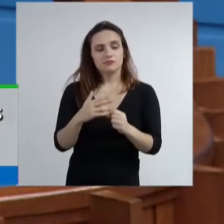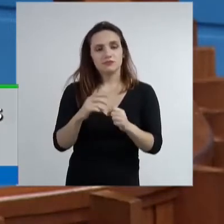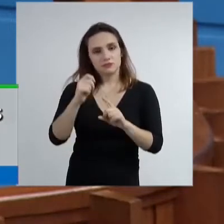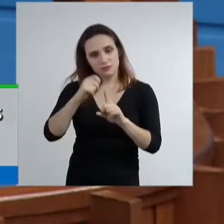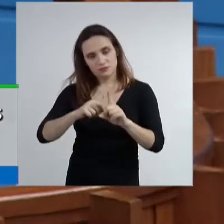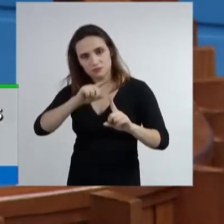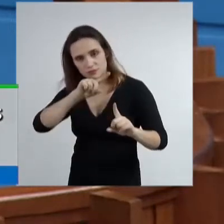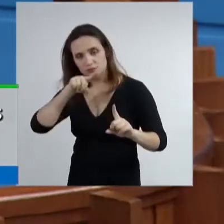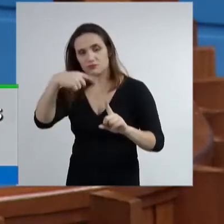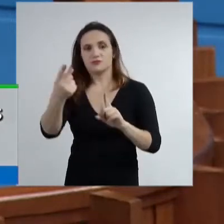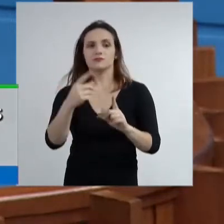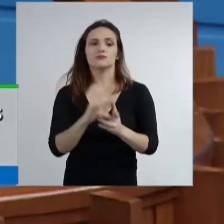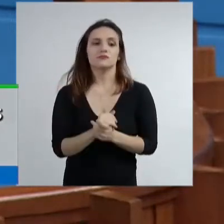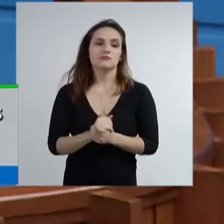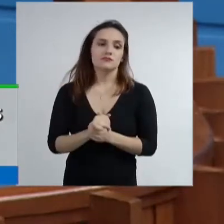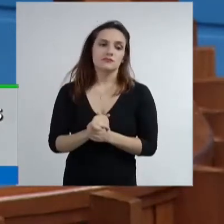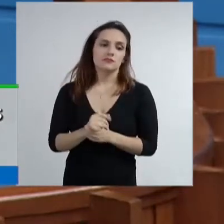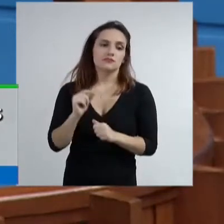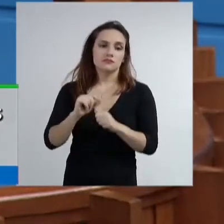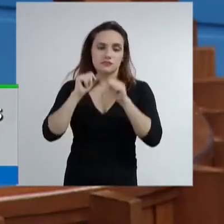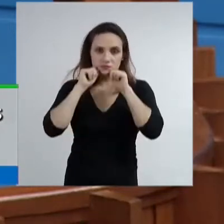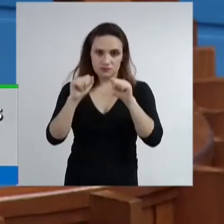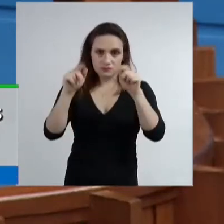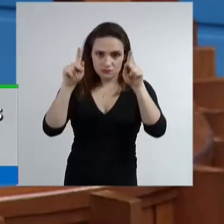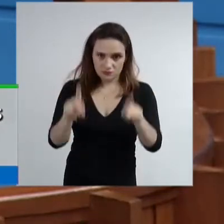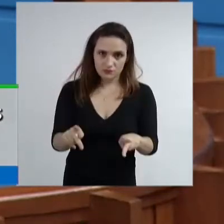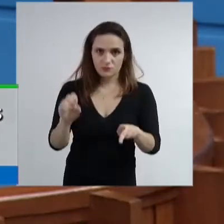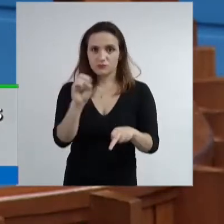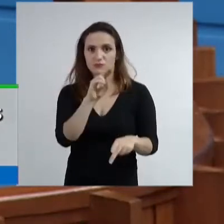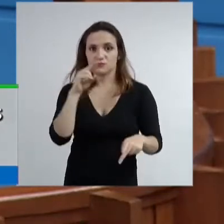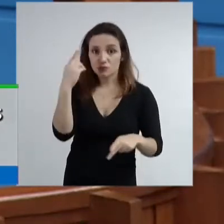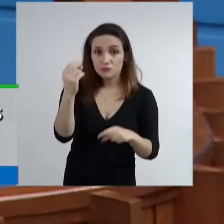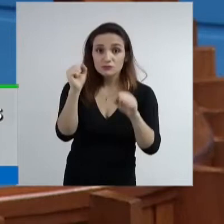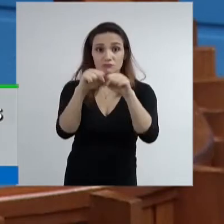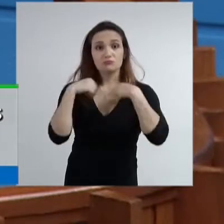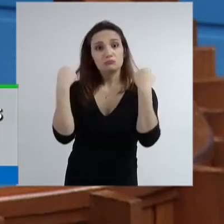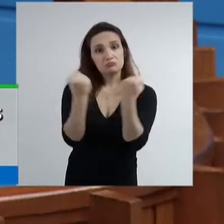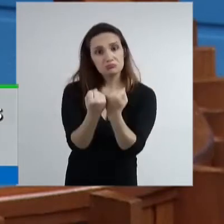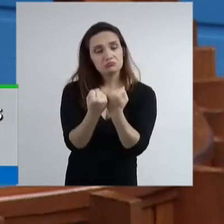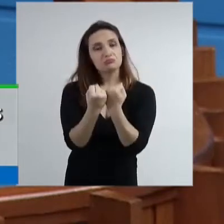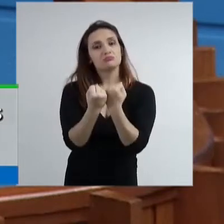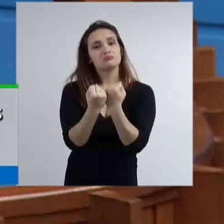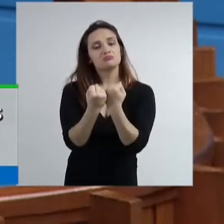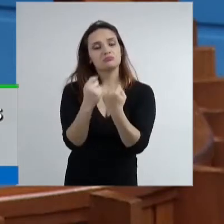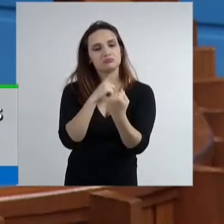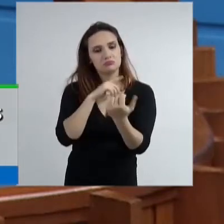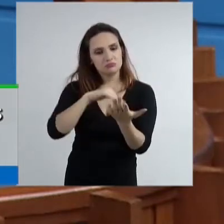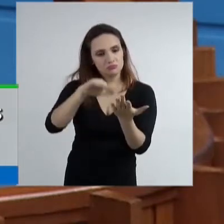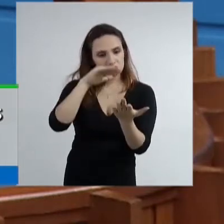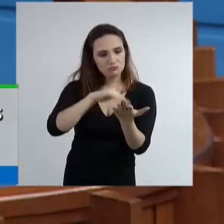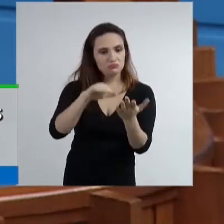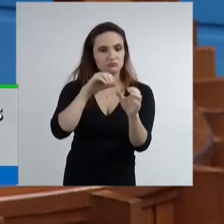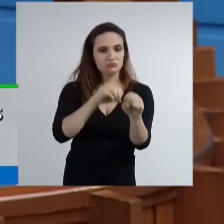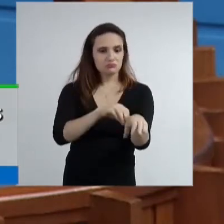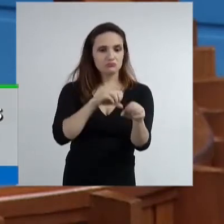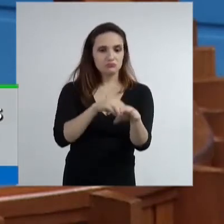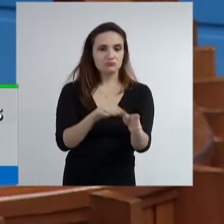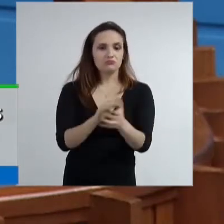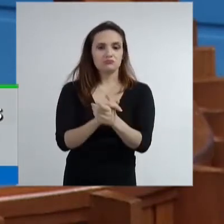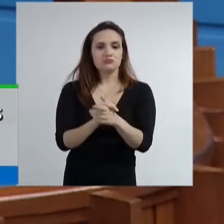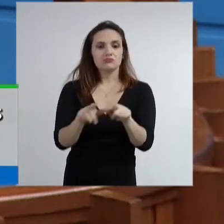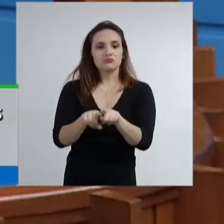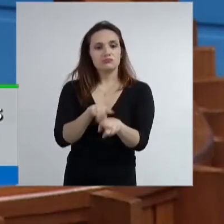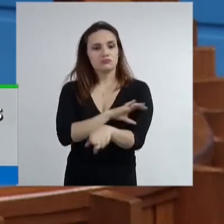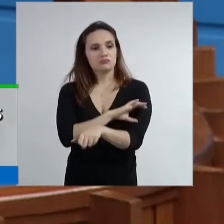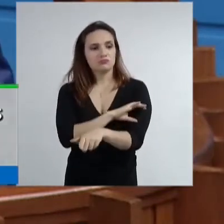vem uma audiência pública ou um seminário envolvendo a Secretaria Estadual de Educação, que tem essa